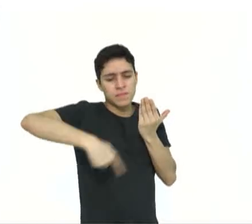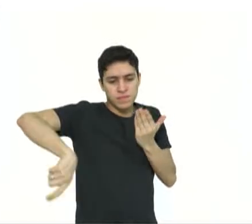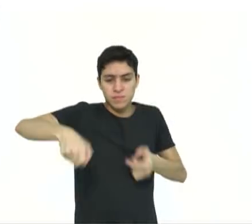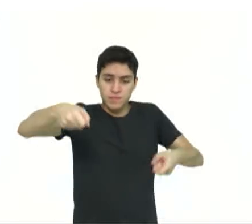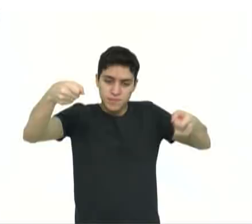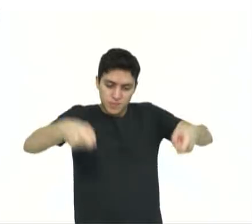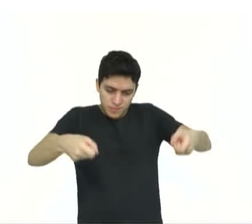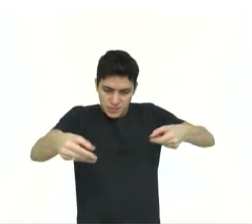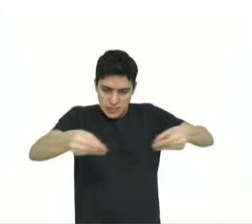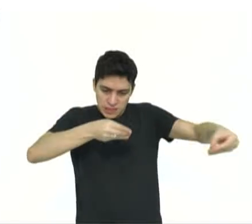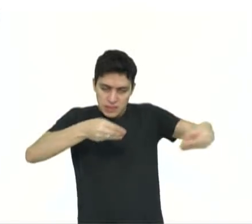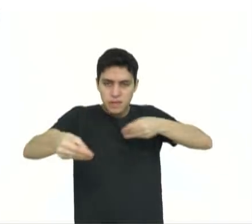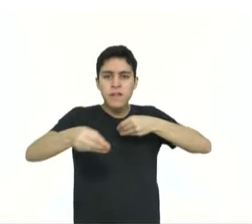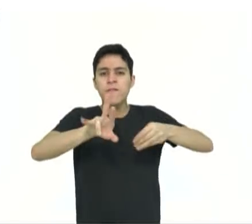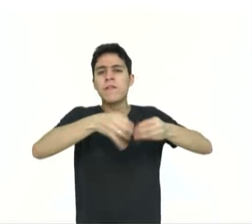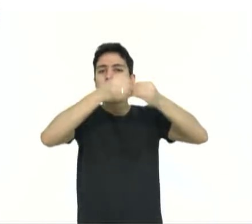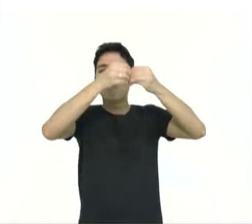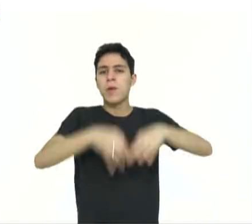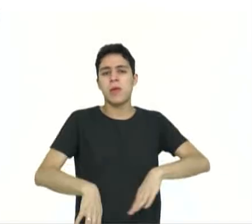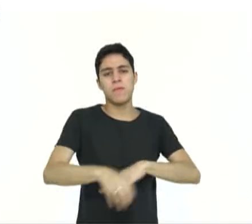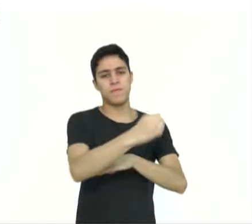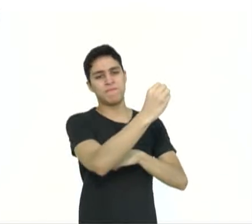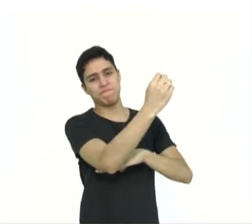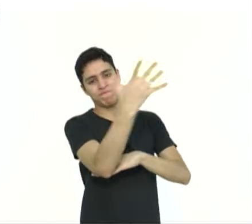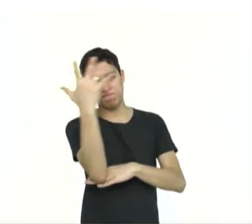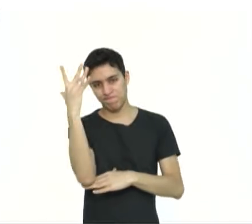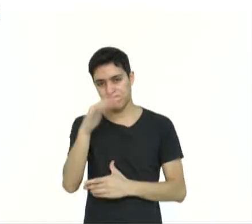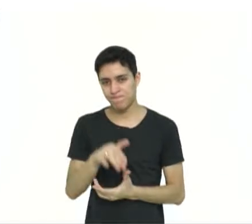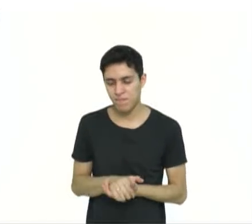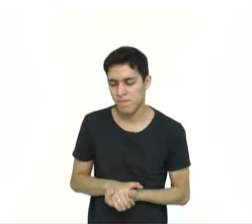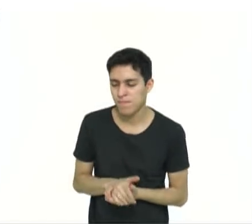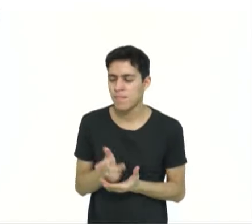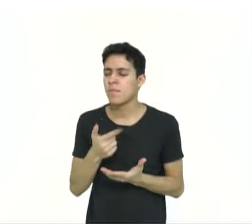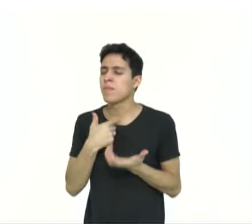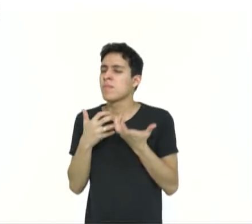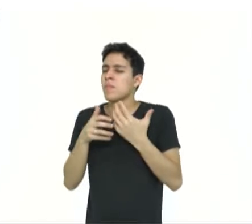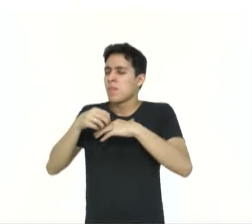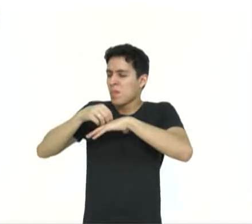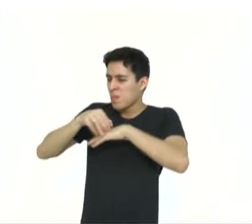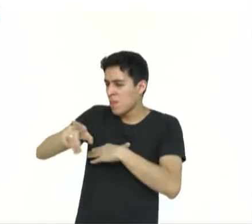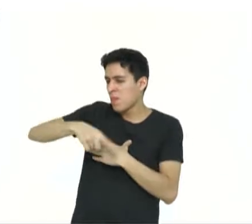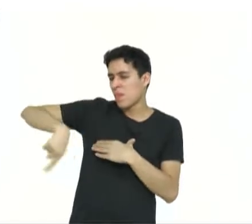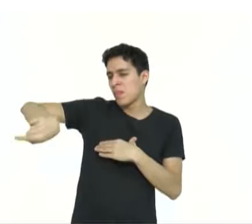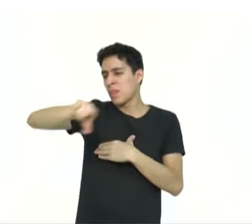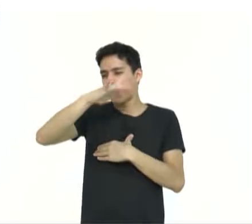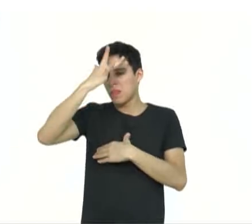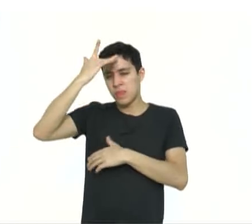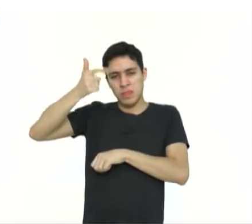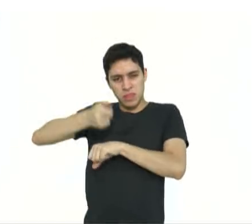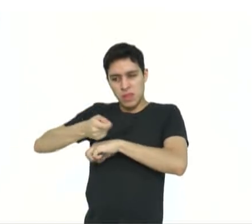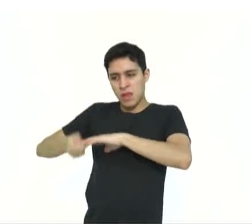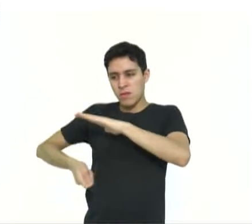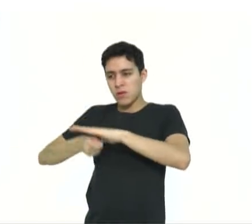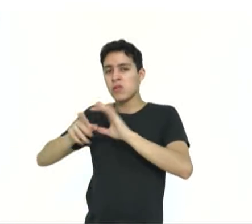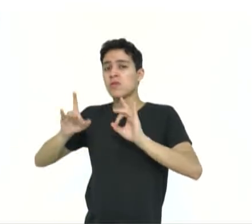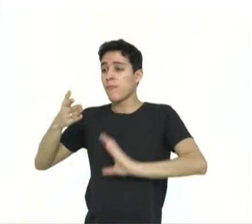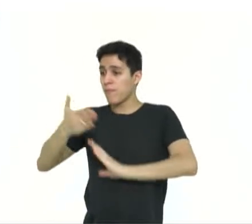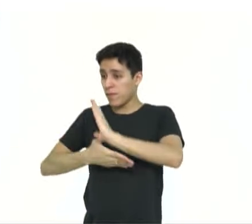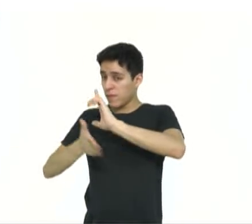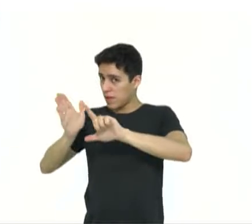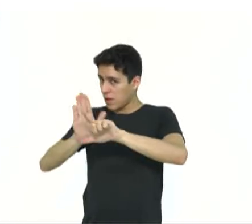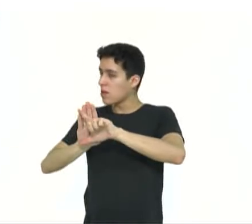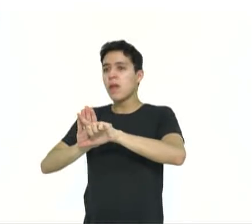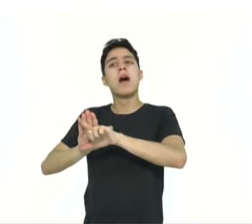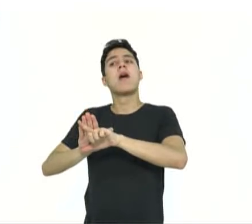embalagens causa ao meio ambiente. Só quero lembrar às autoridades que não basta sancionar a lei, é preciso ter